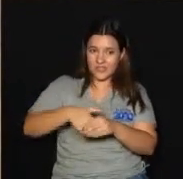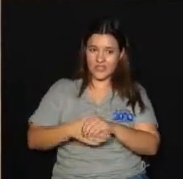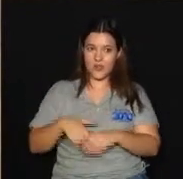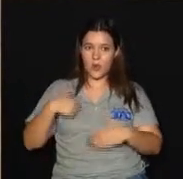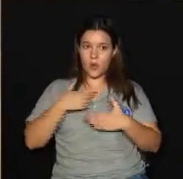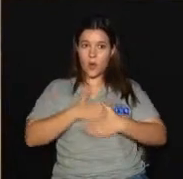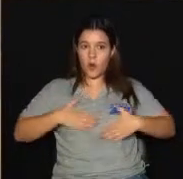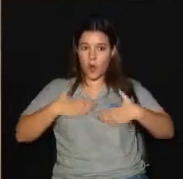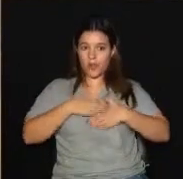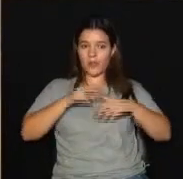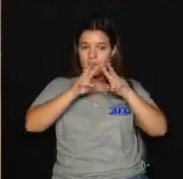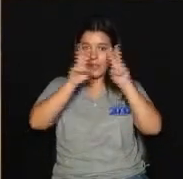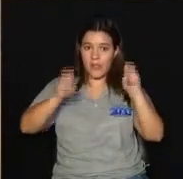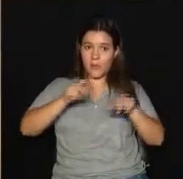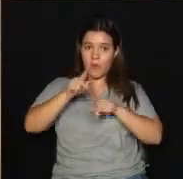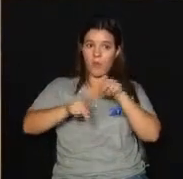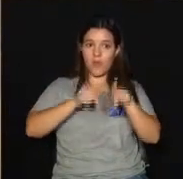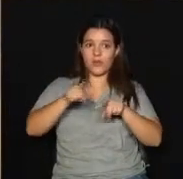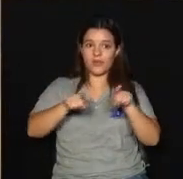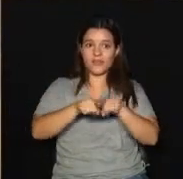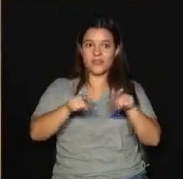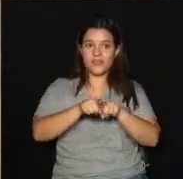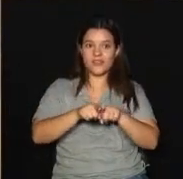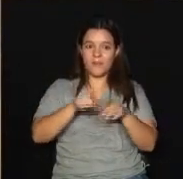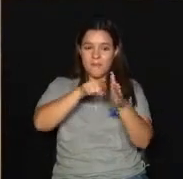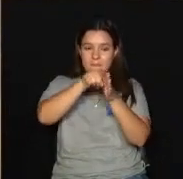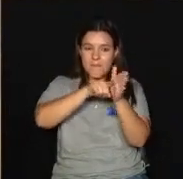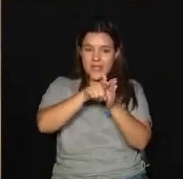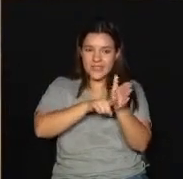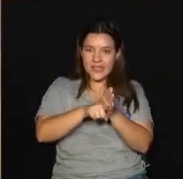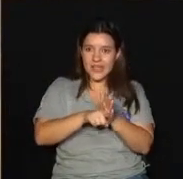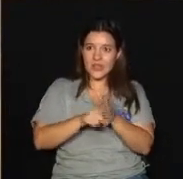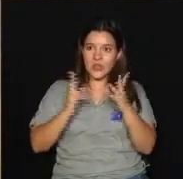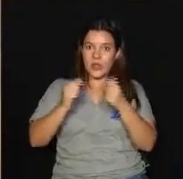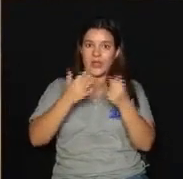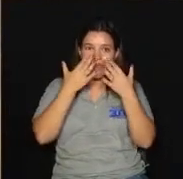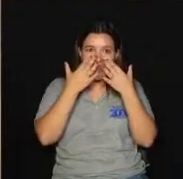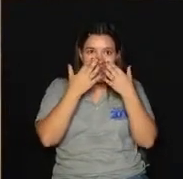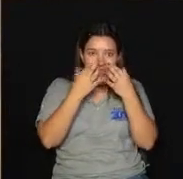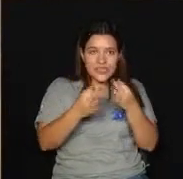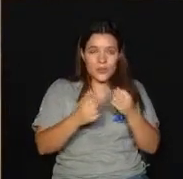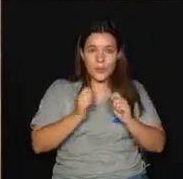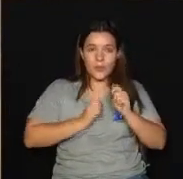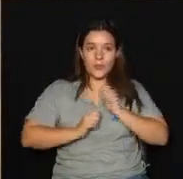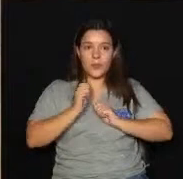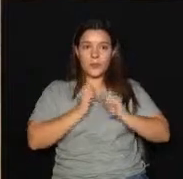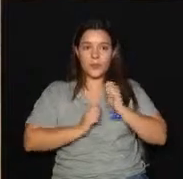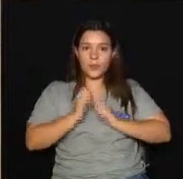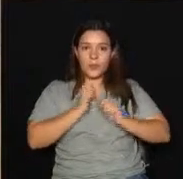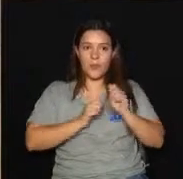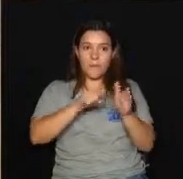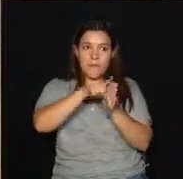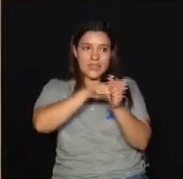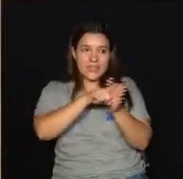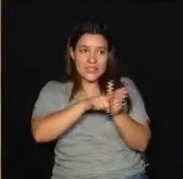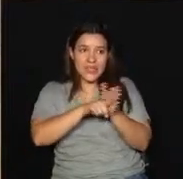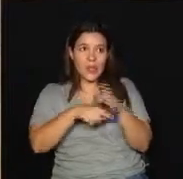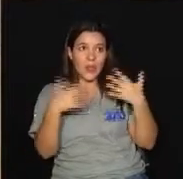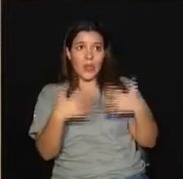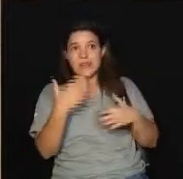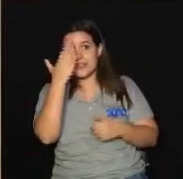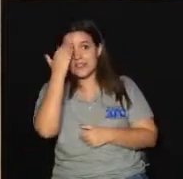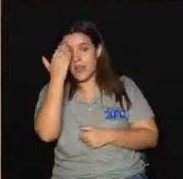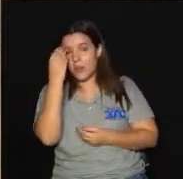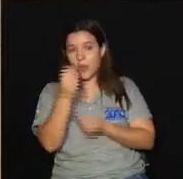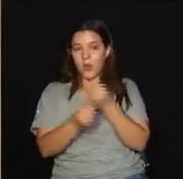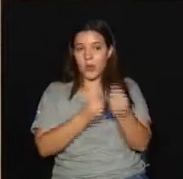gosto bastante, mas a população também, são em relação às pesquisas, né? Fica todo mundo na expectativa. Vai sair uma pesquisa do Ibope, do